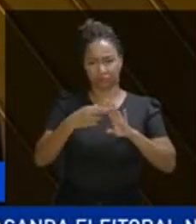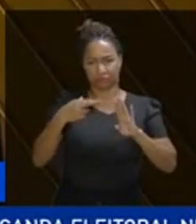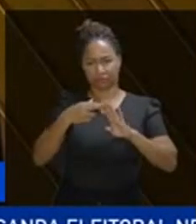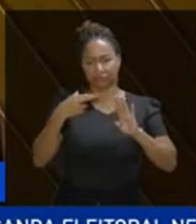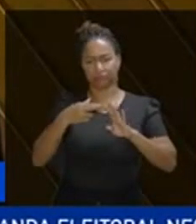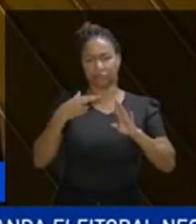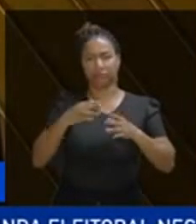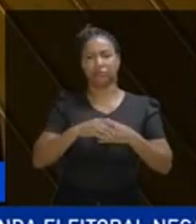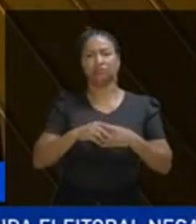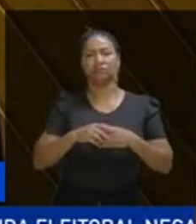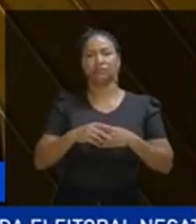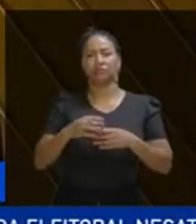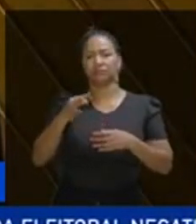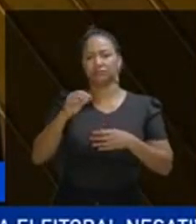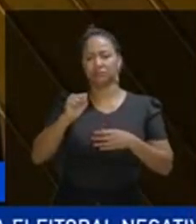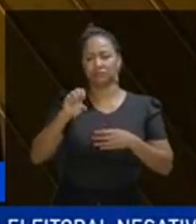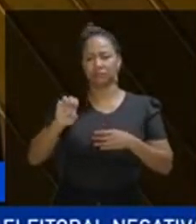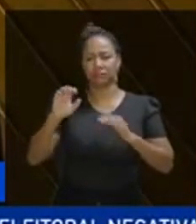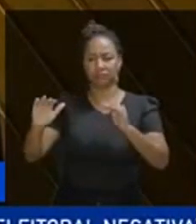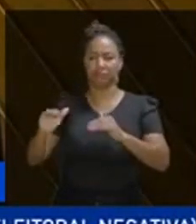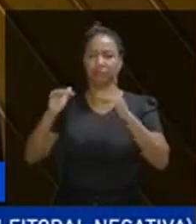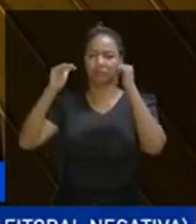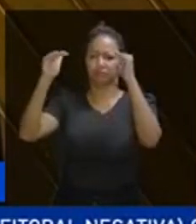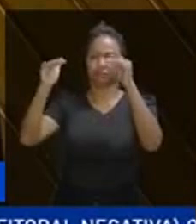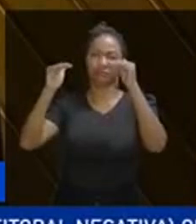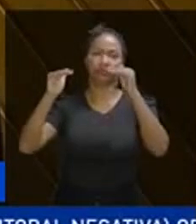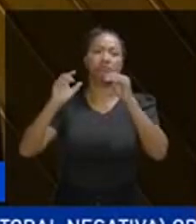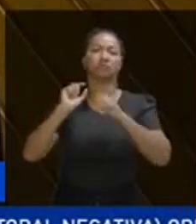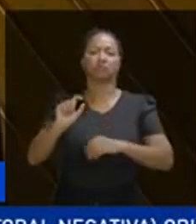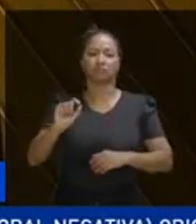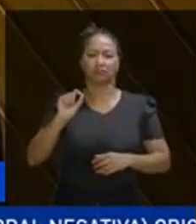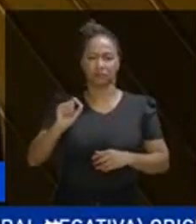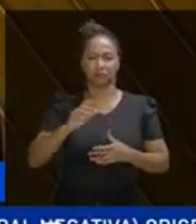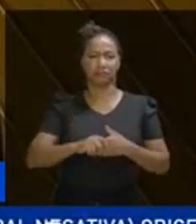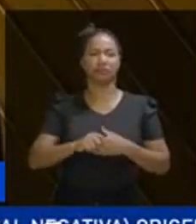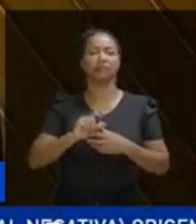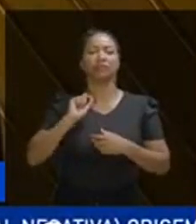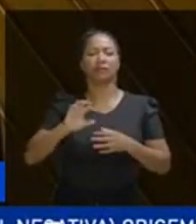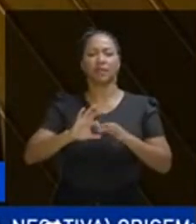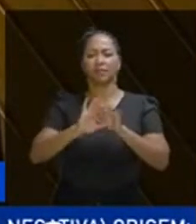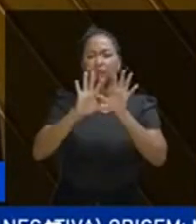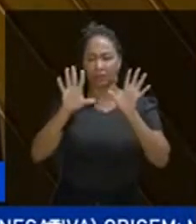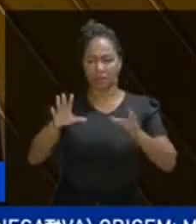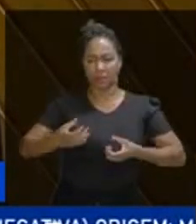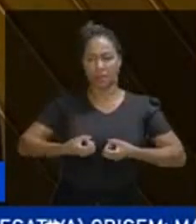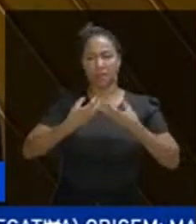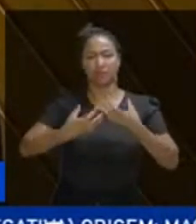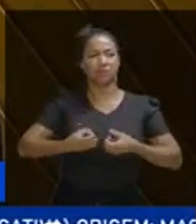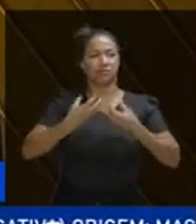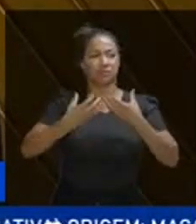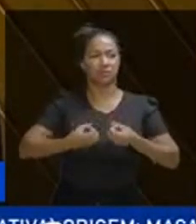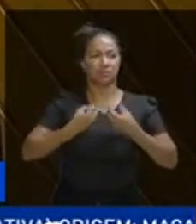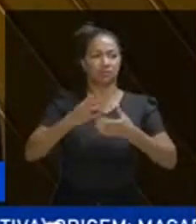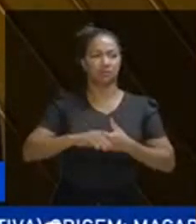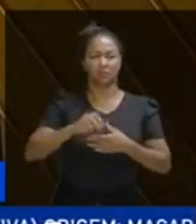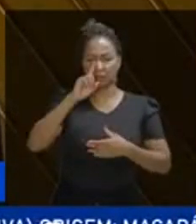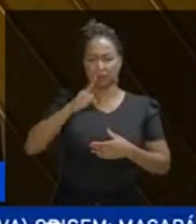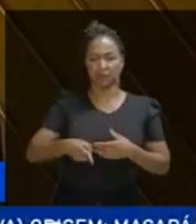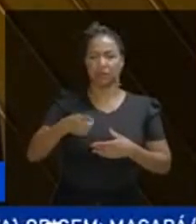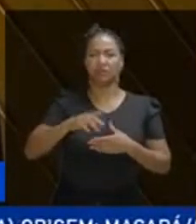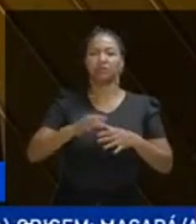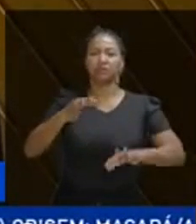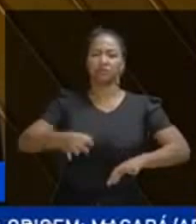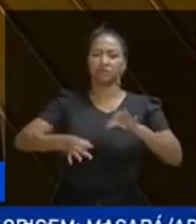TSE número 23.610 de 2019 estabelece que, para assegurar a liberdade de expressão, as ordens judiciais